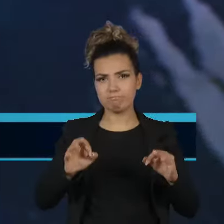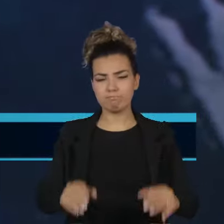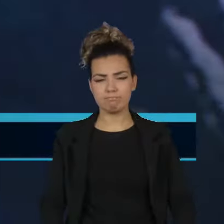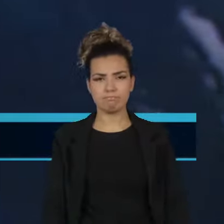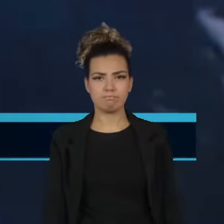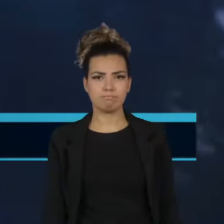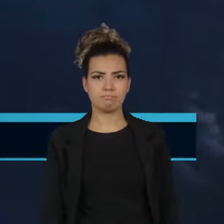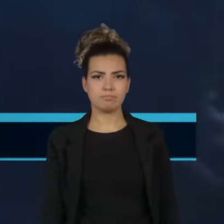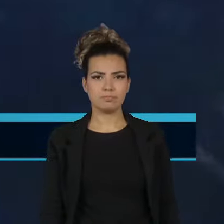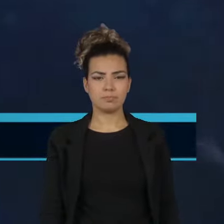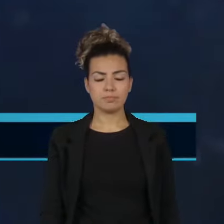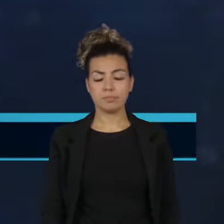nazista a campanha de no